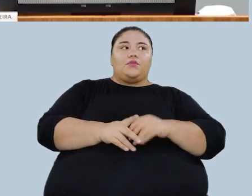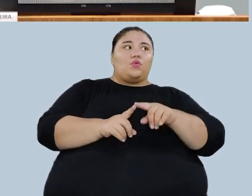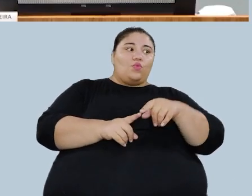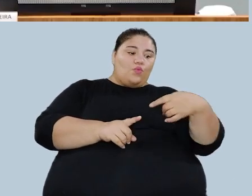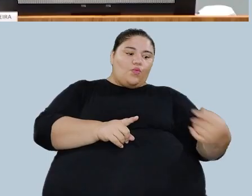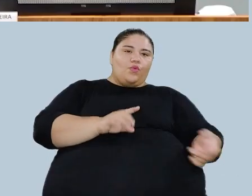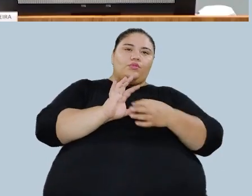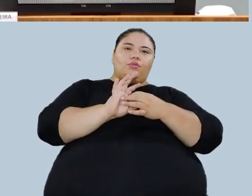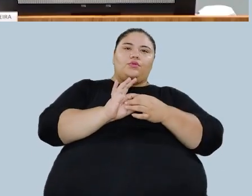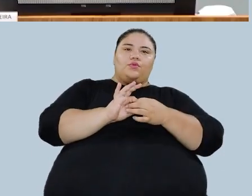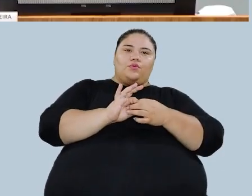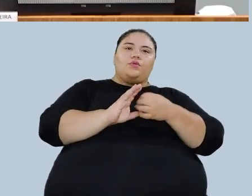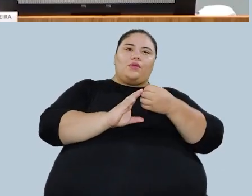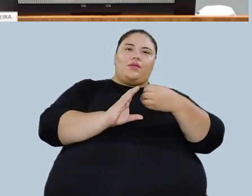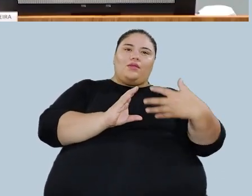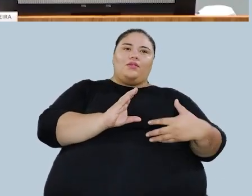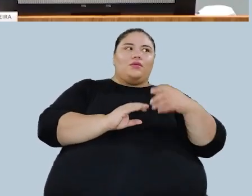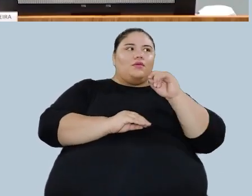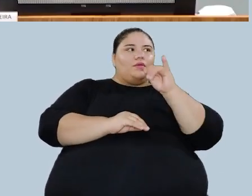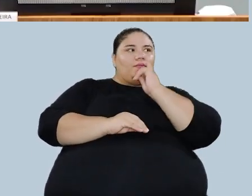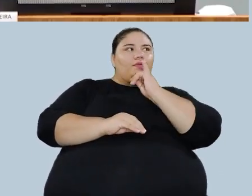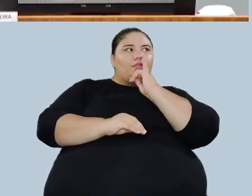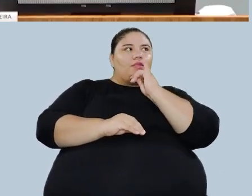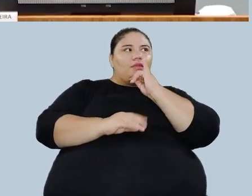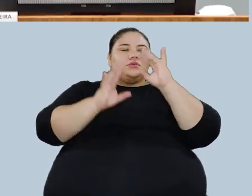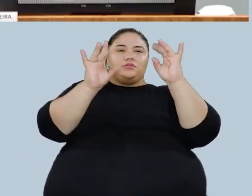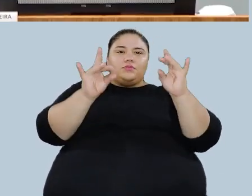E um outro aspecto, que eu querendo aqui ser mais sintético, né, que o